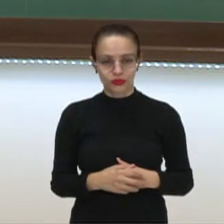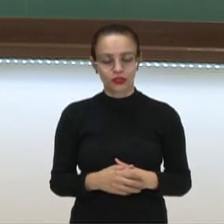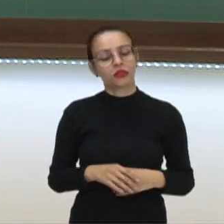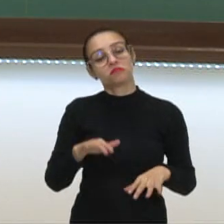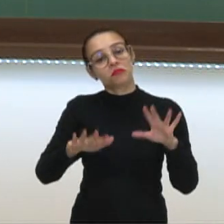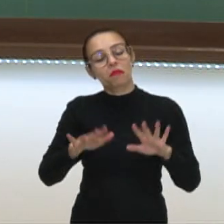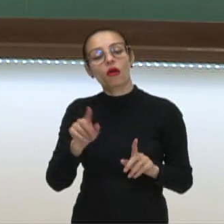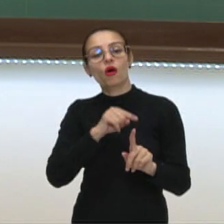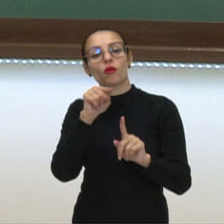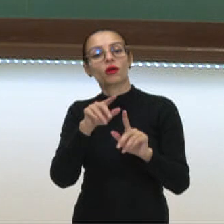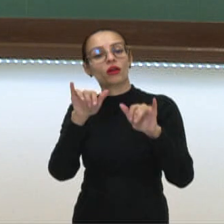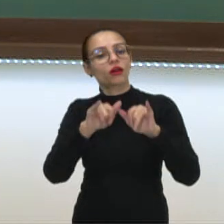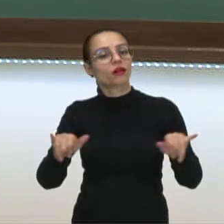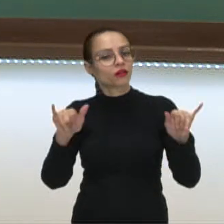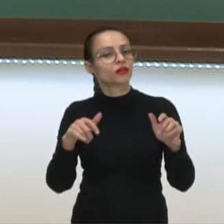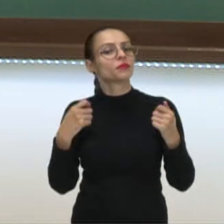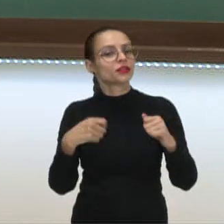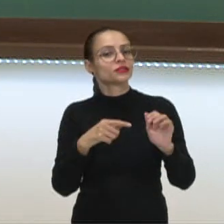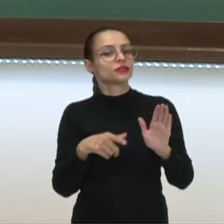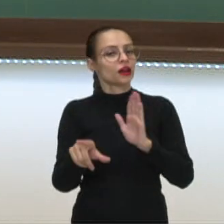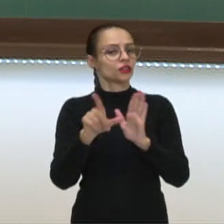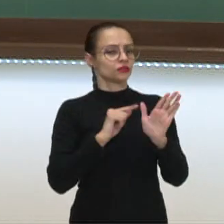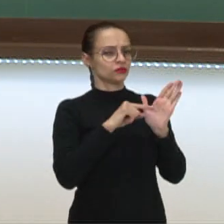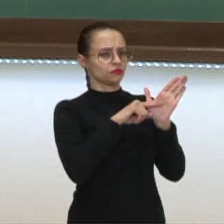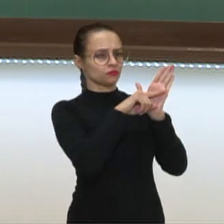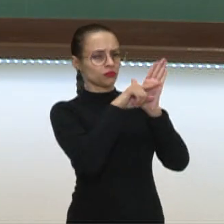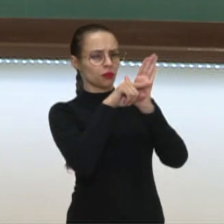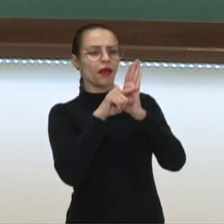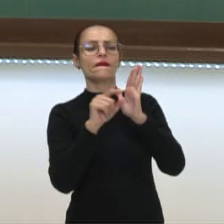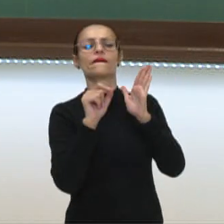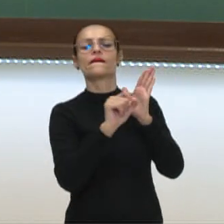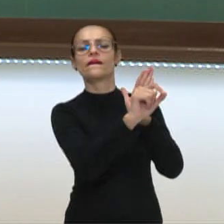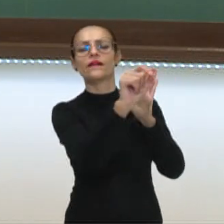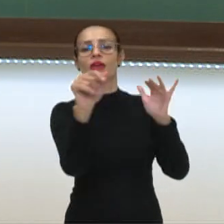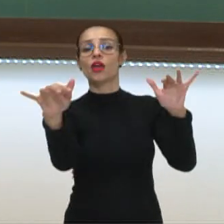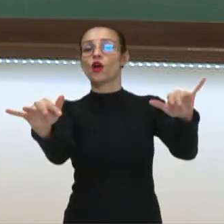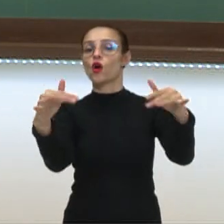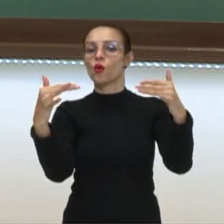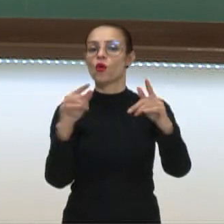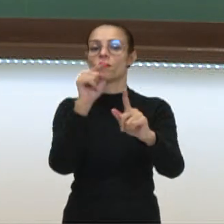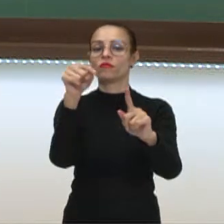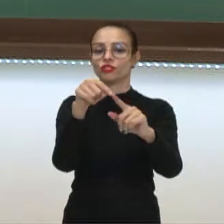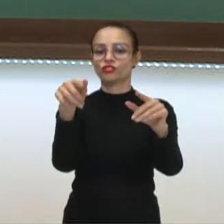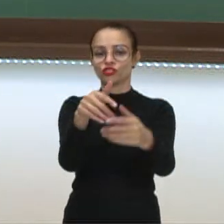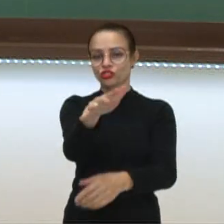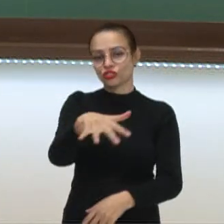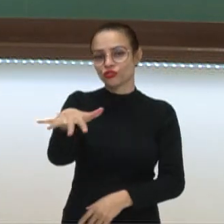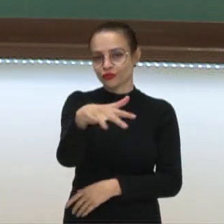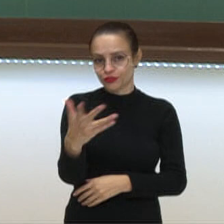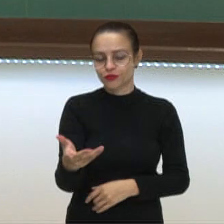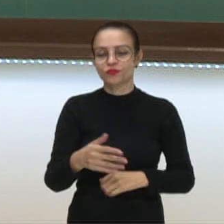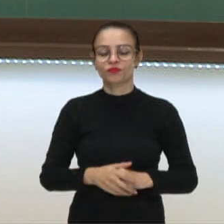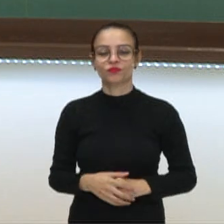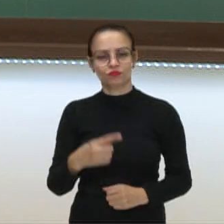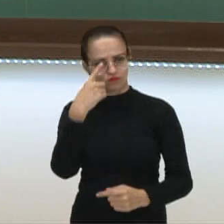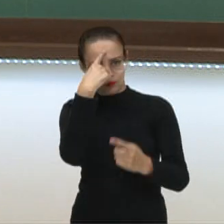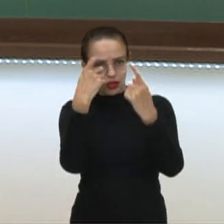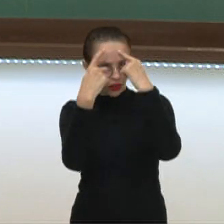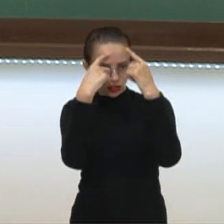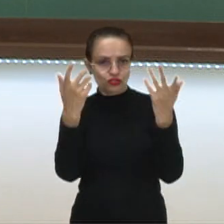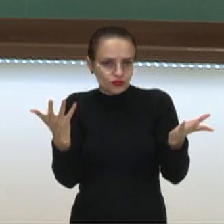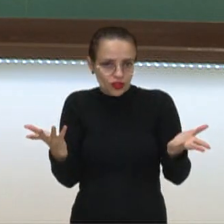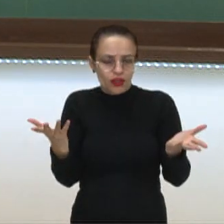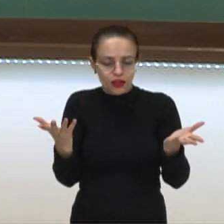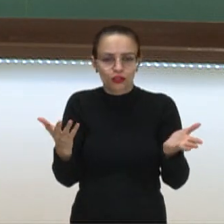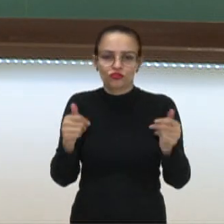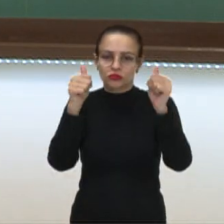presta o cartaz, eu tenho que fazer uma pesquisa para aquele público-alvo que gosta. Criatividade, estamos